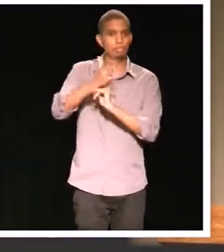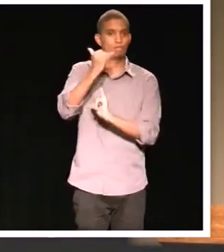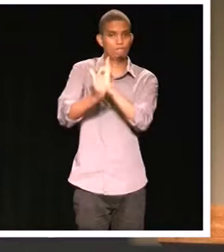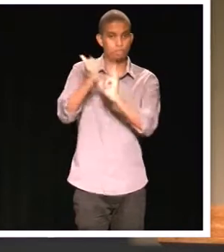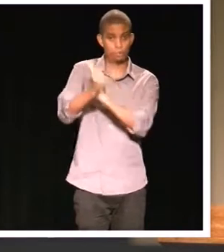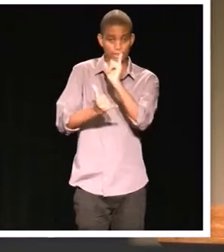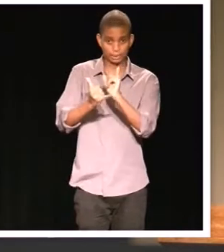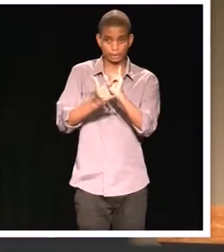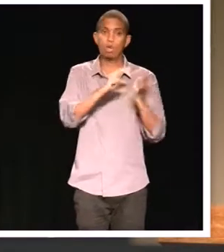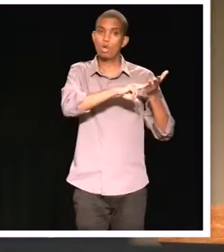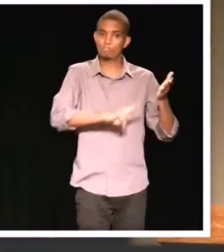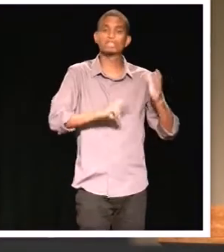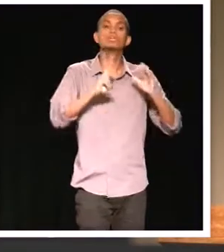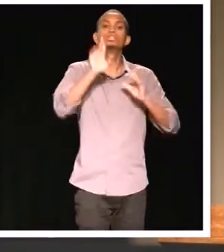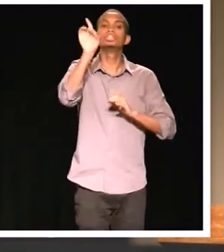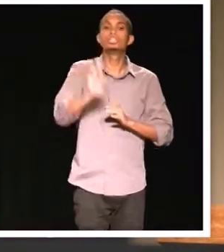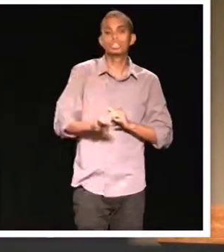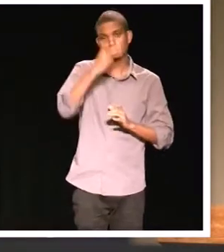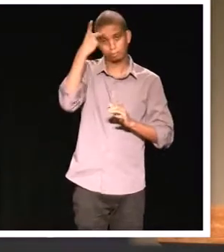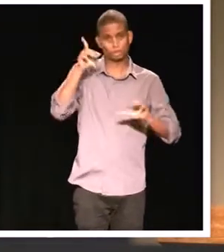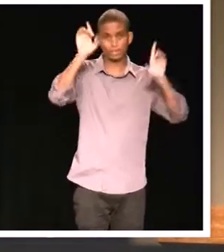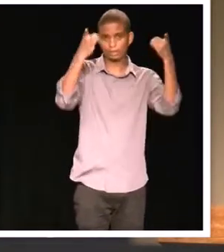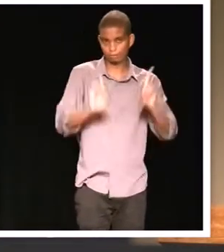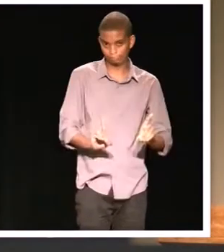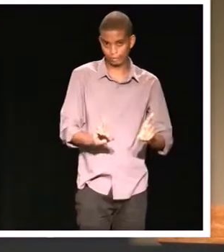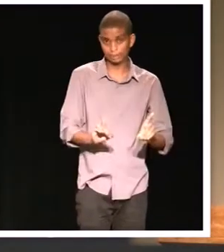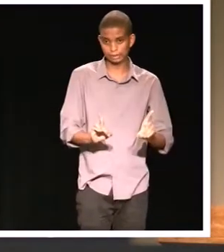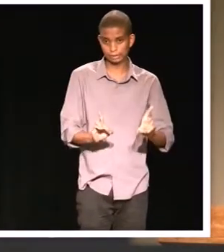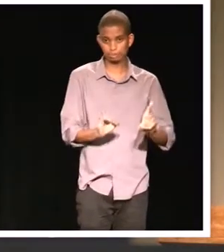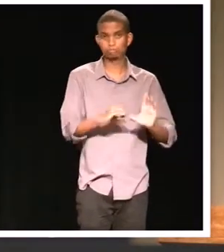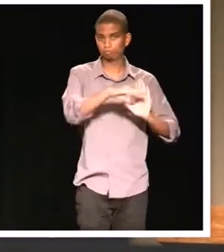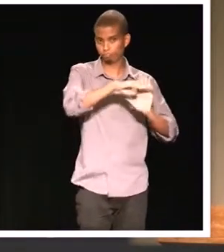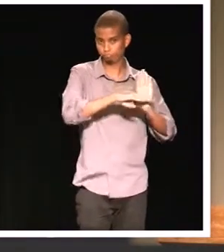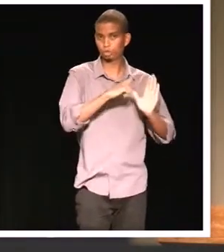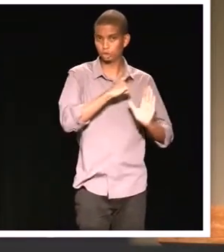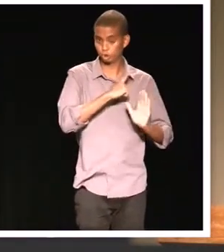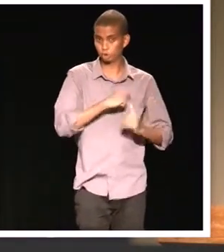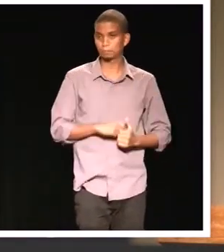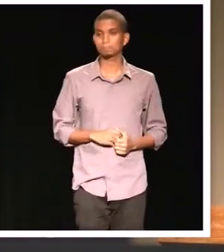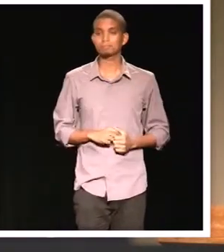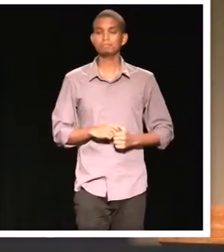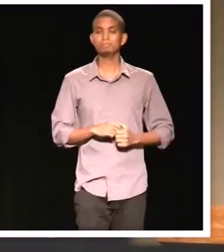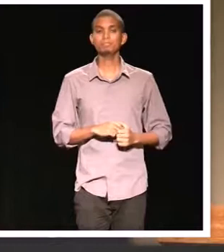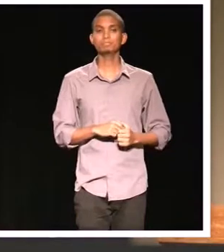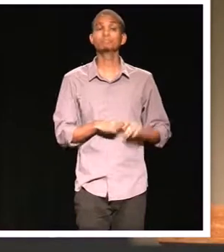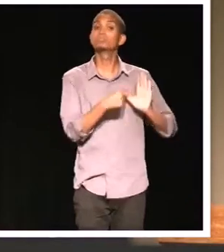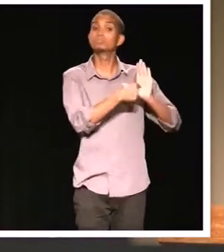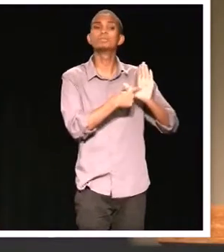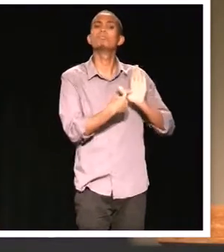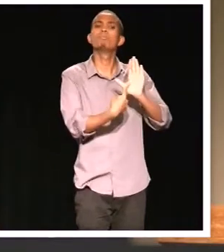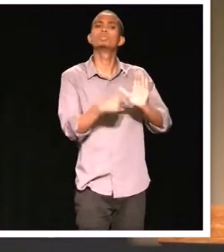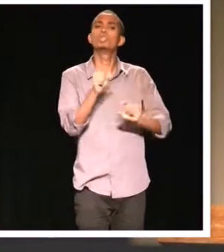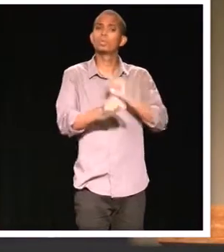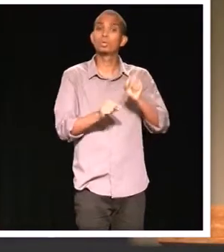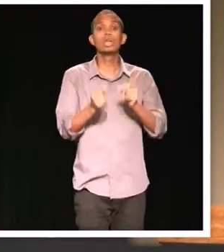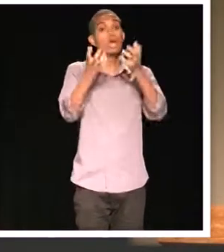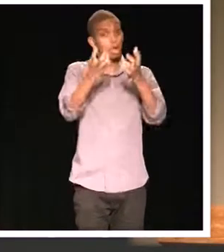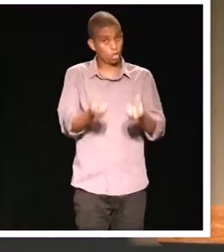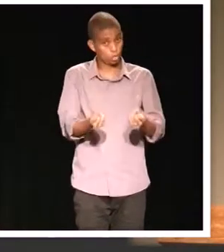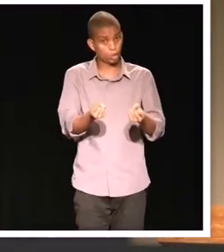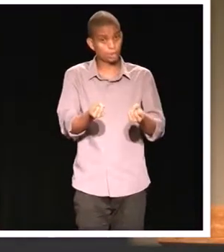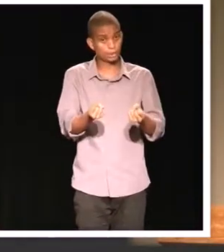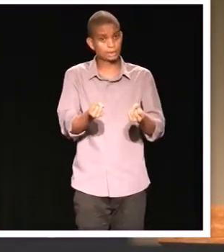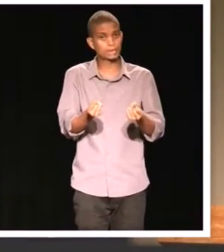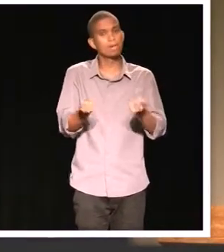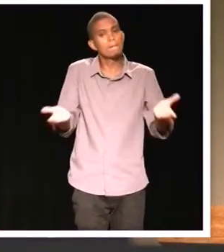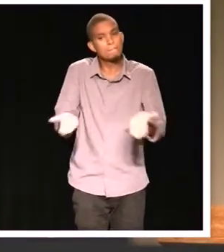dos Direitos dos Deficientes, né? Então, tem um inciso ali que diz reconhecer e promover